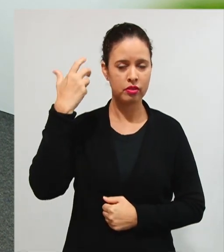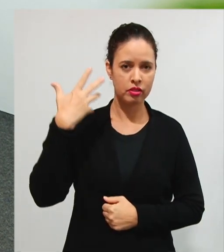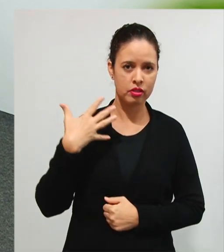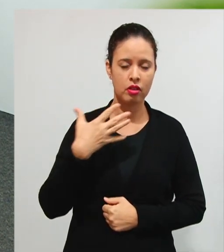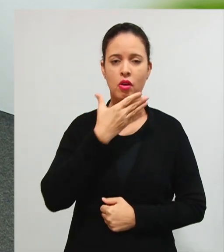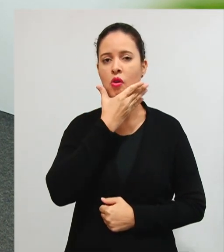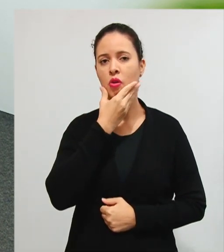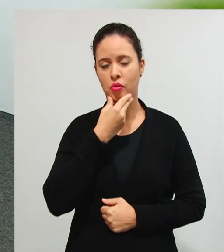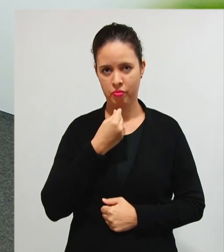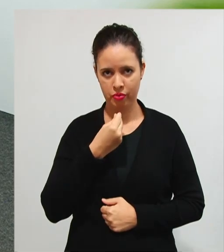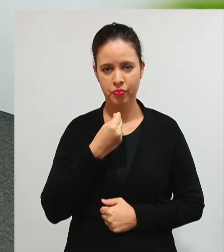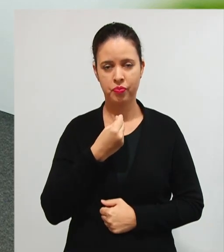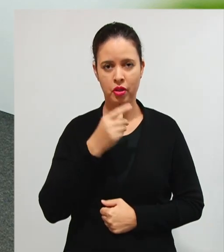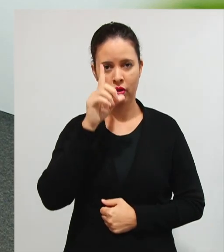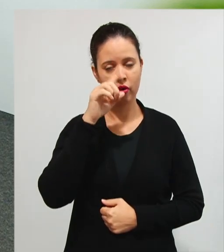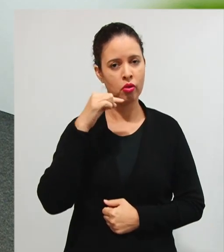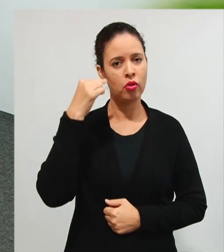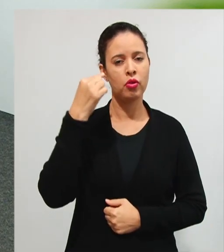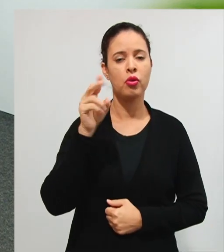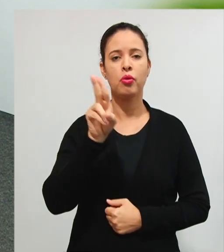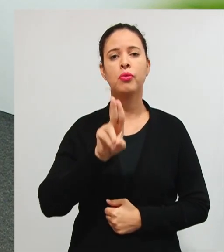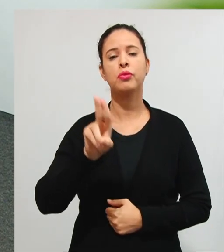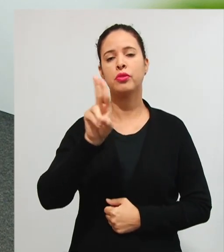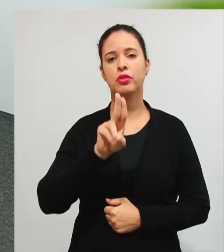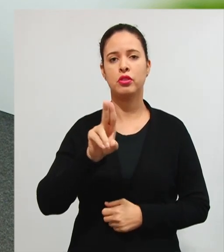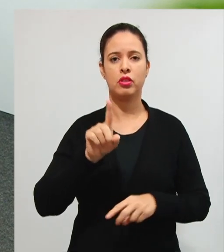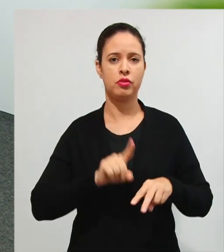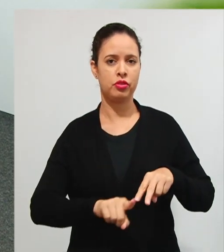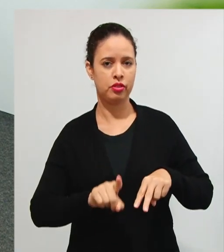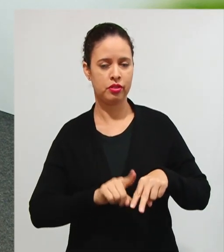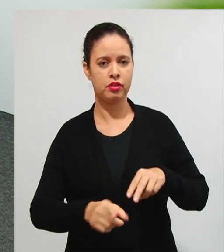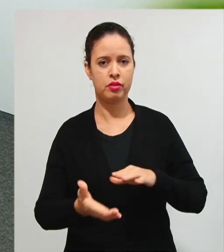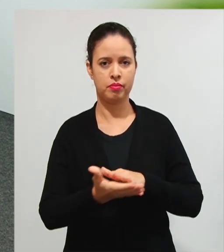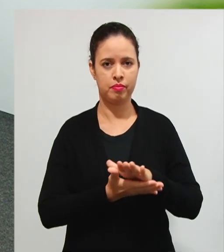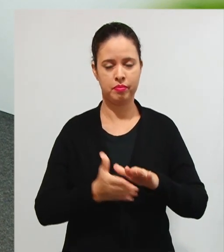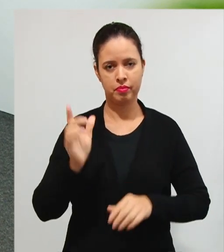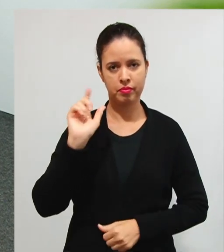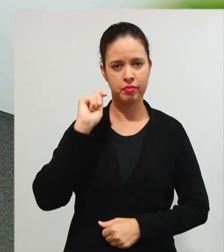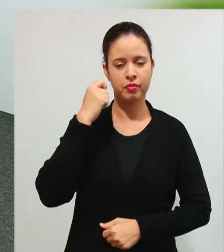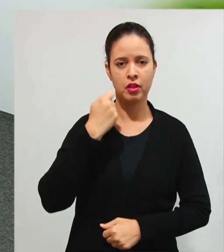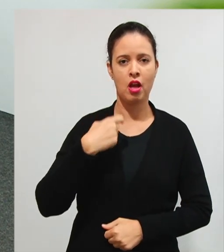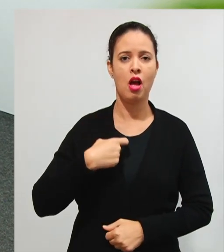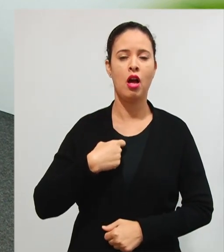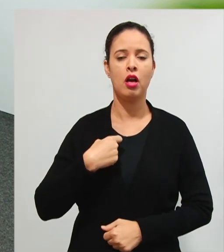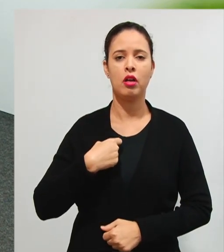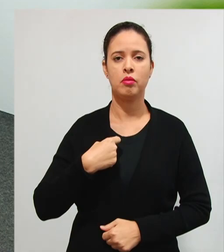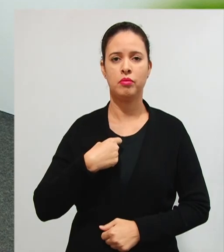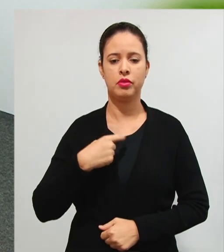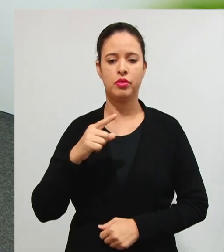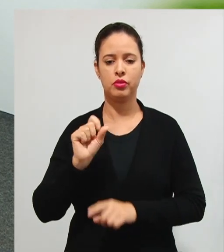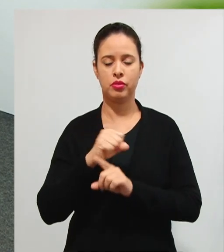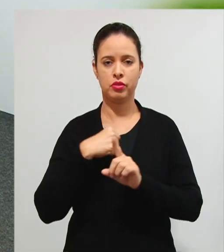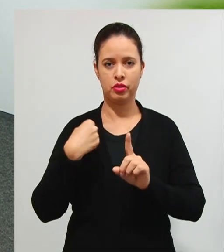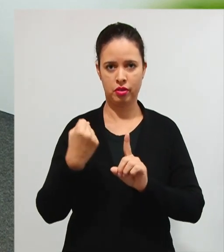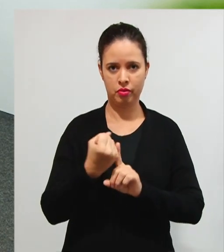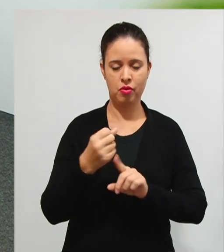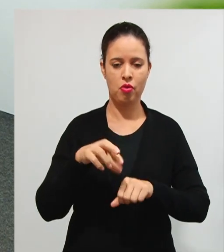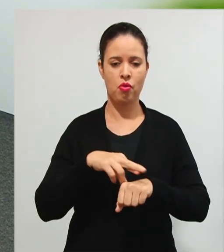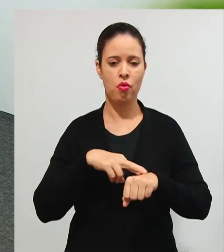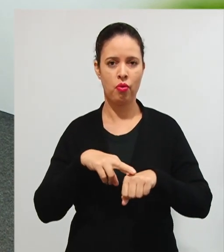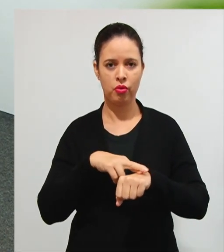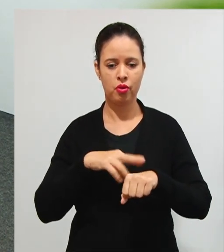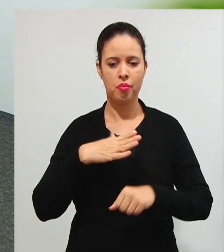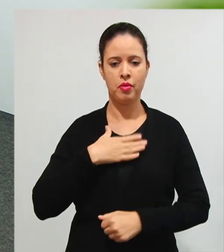eu sou um homem, loiro, estou trajando uma calça jeans, sapato preto e uma camisa social bordô. O meu sinal para a